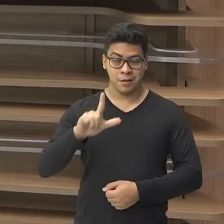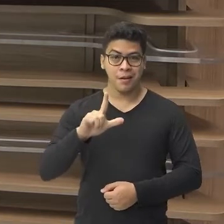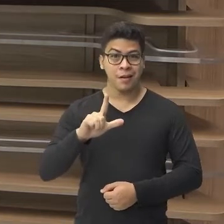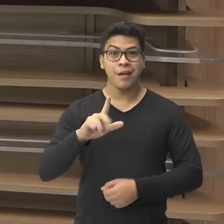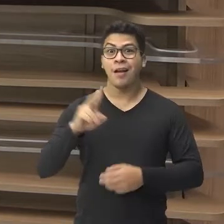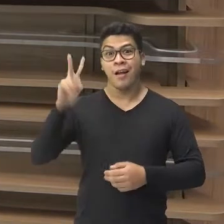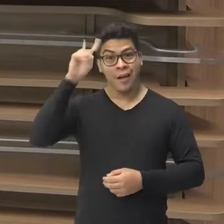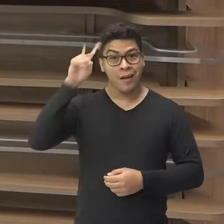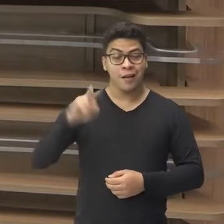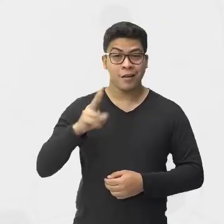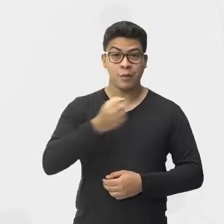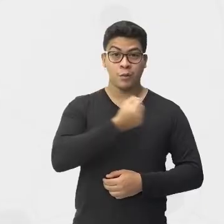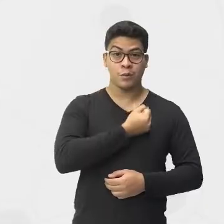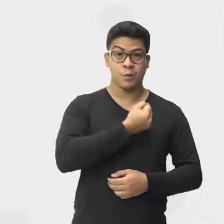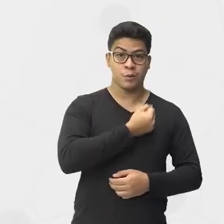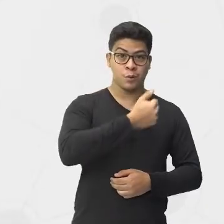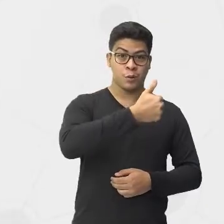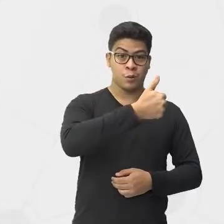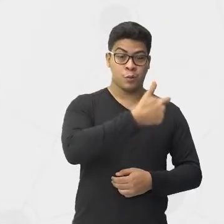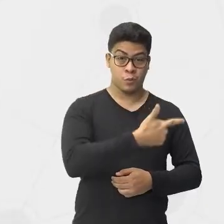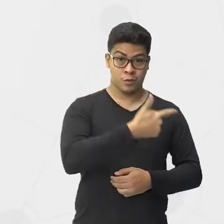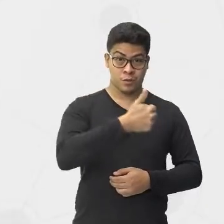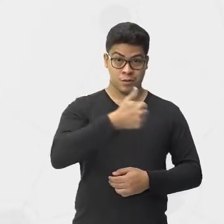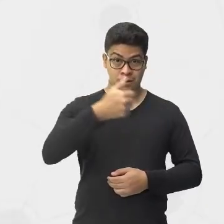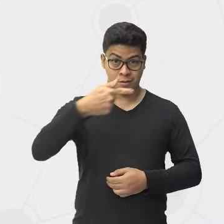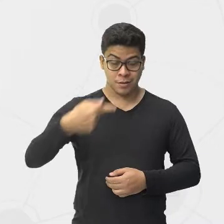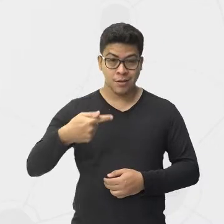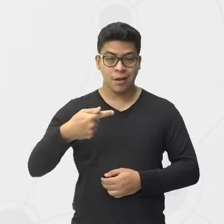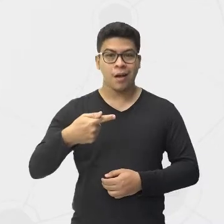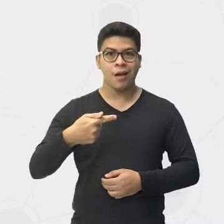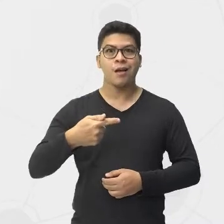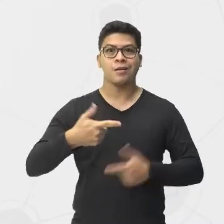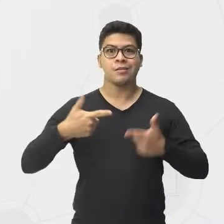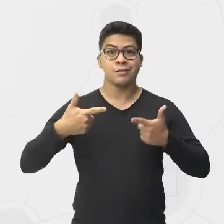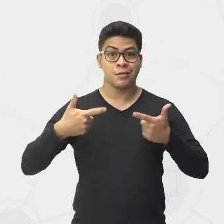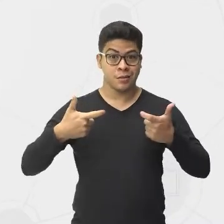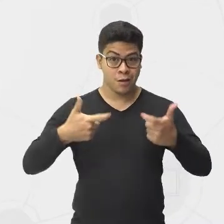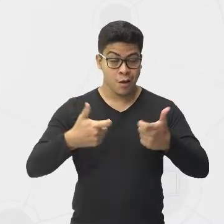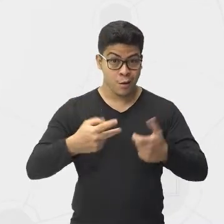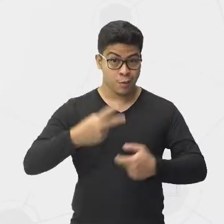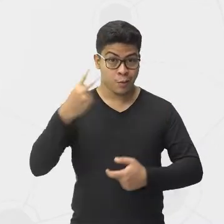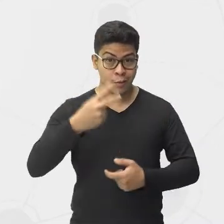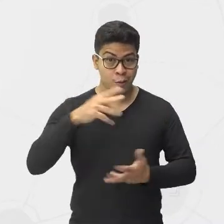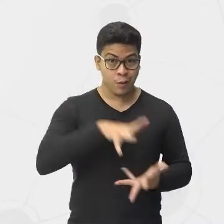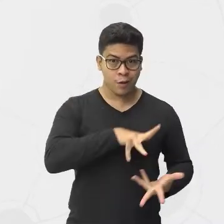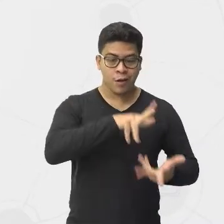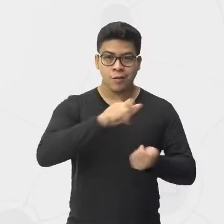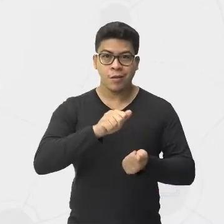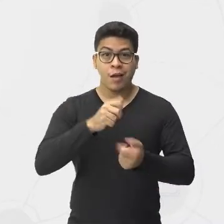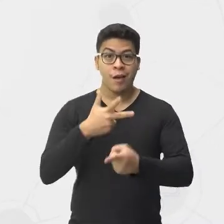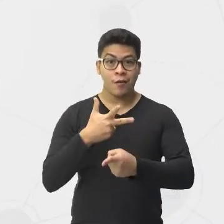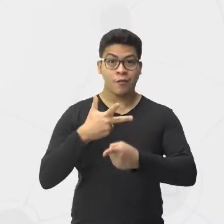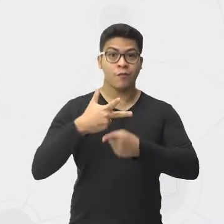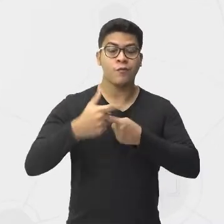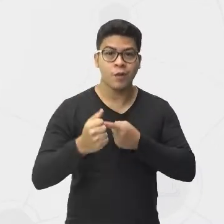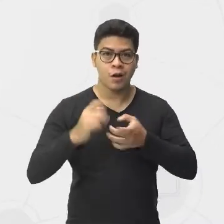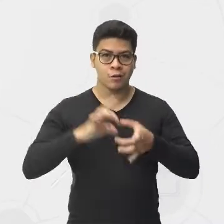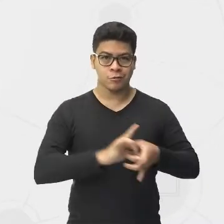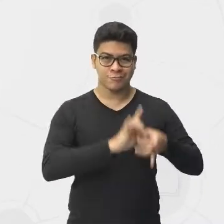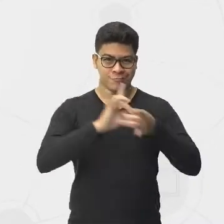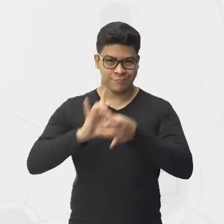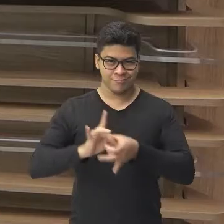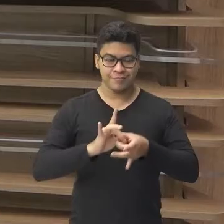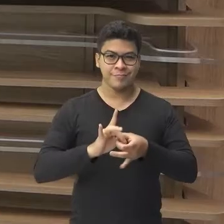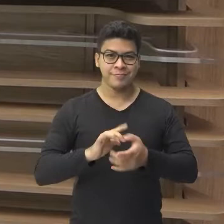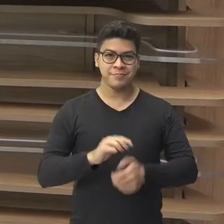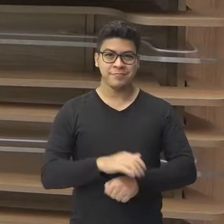nossa aula 217, vamos falar de Segunda Guerra Mundial, a vitória dos países